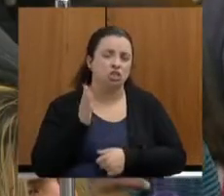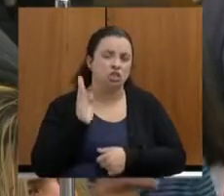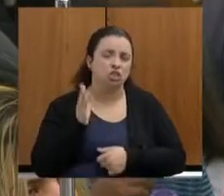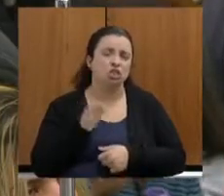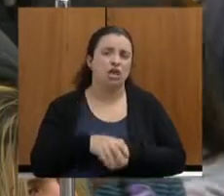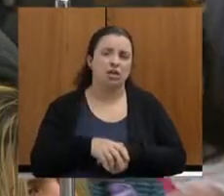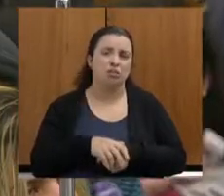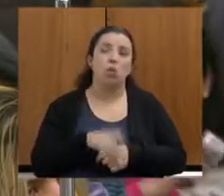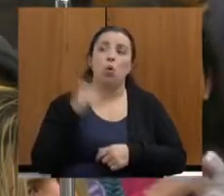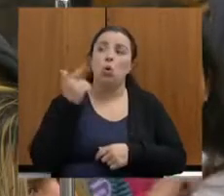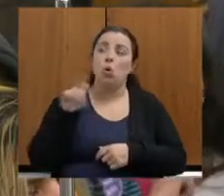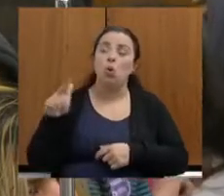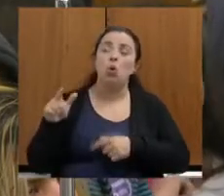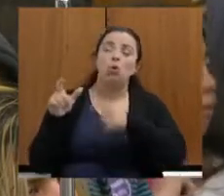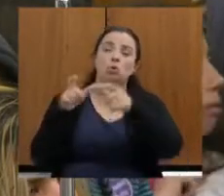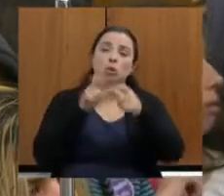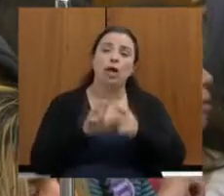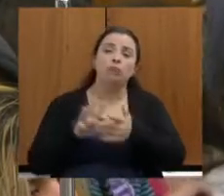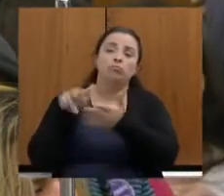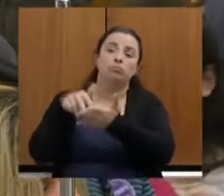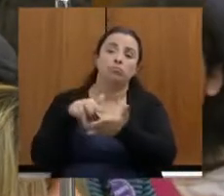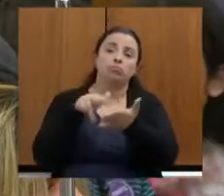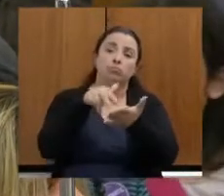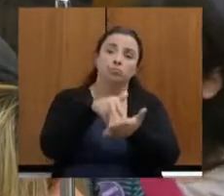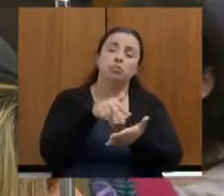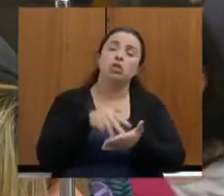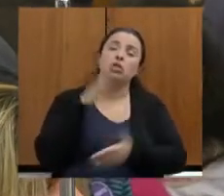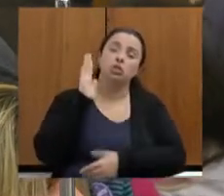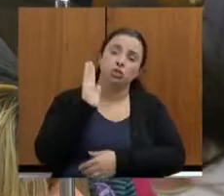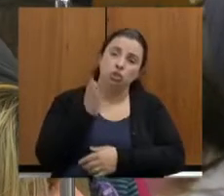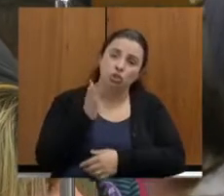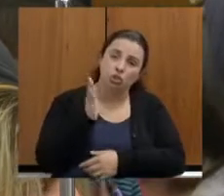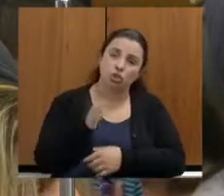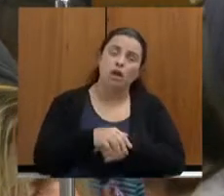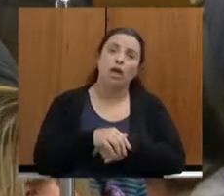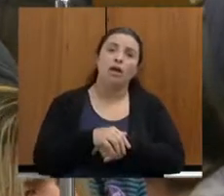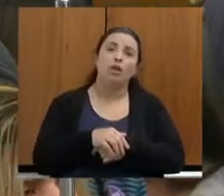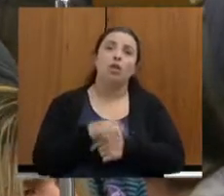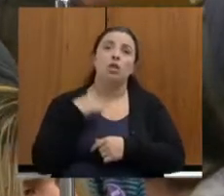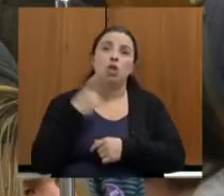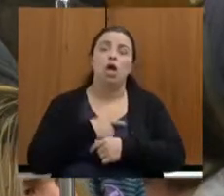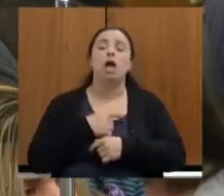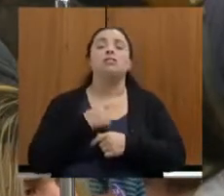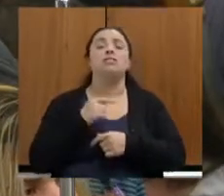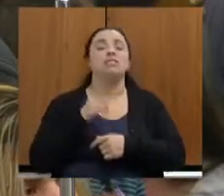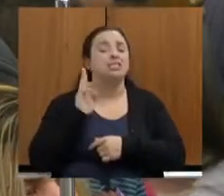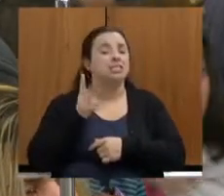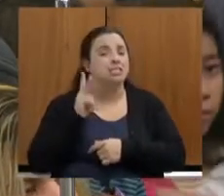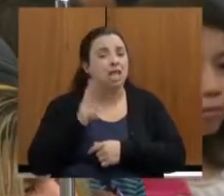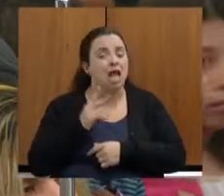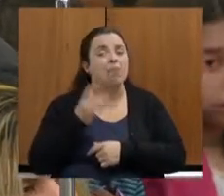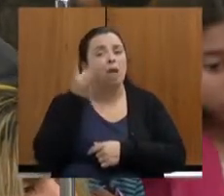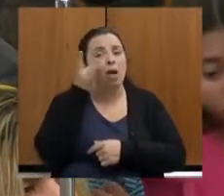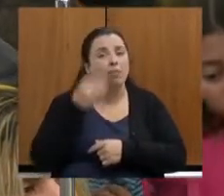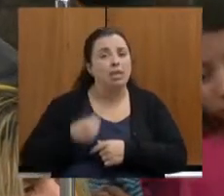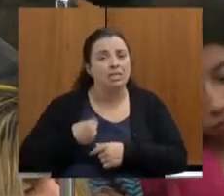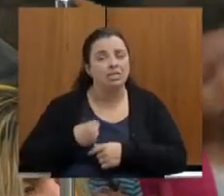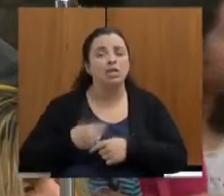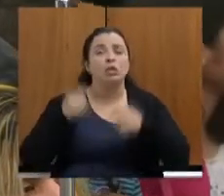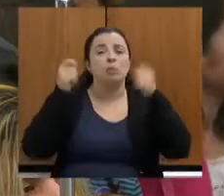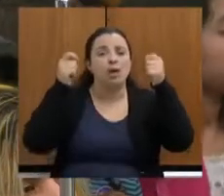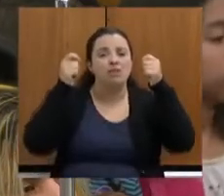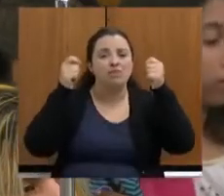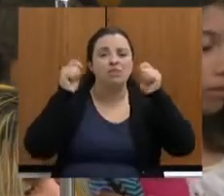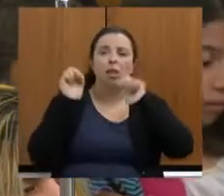em todos os outros lugares muitas outros lugares nós os fica em manifestação nós vivem